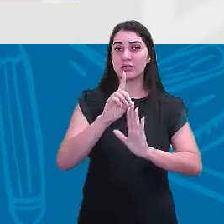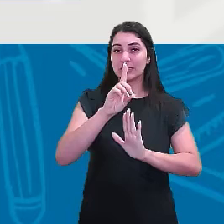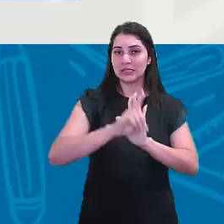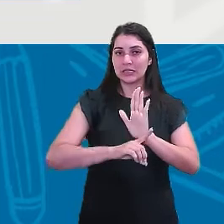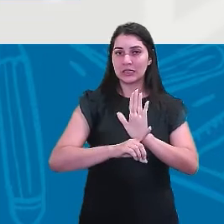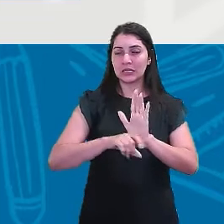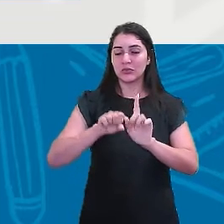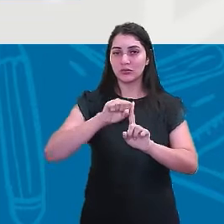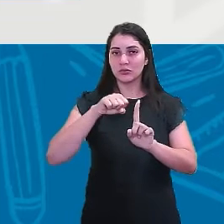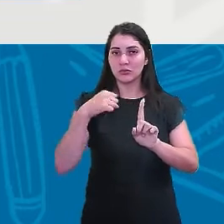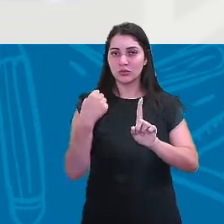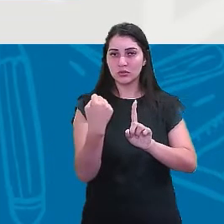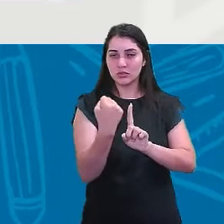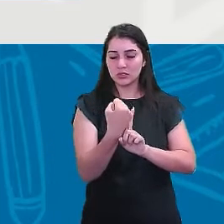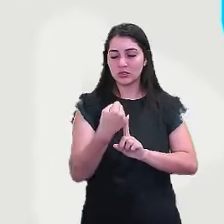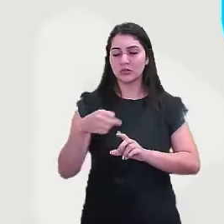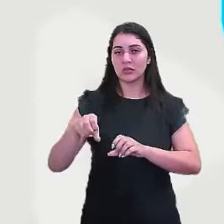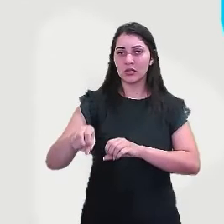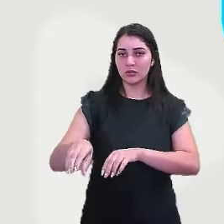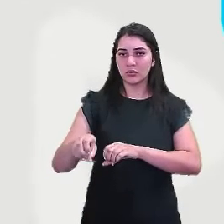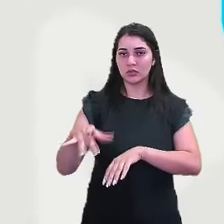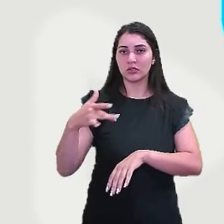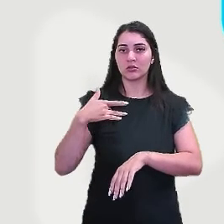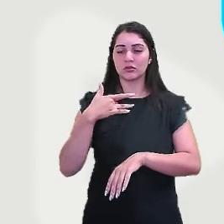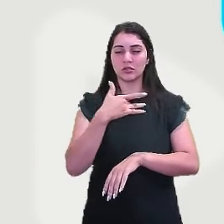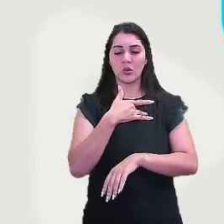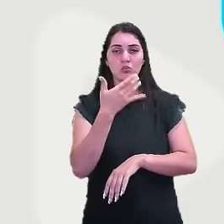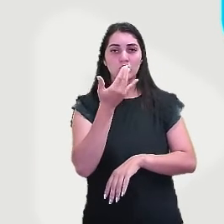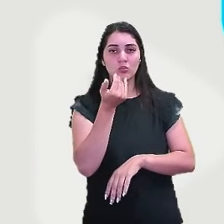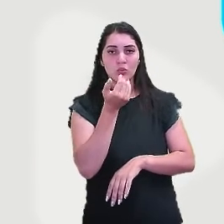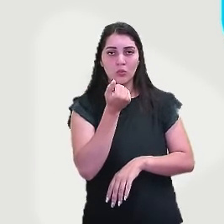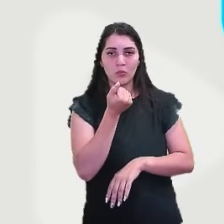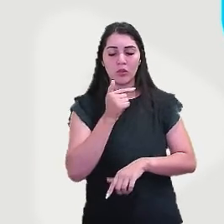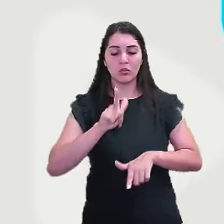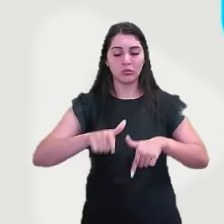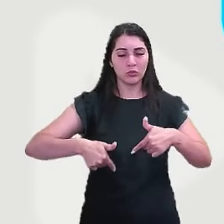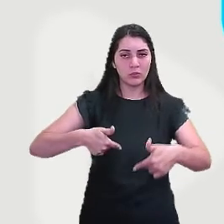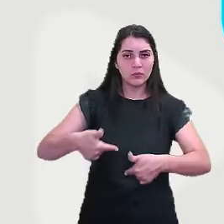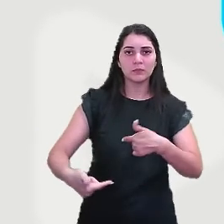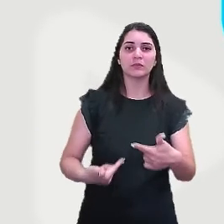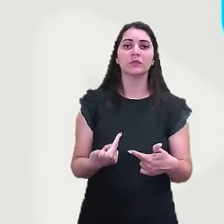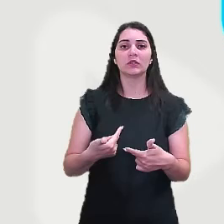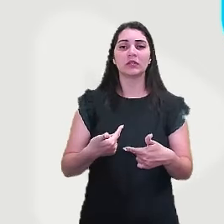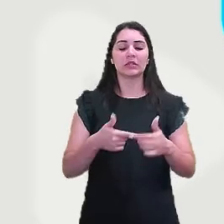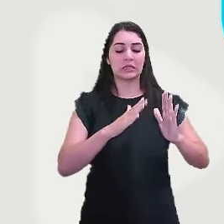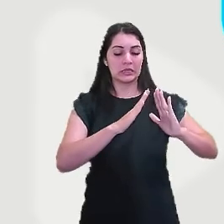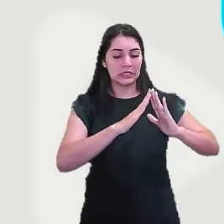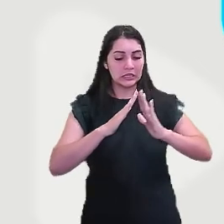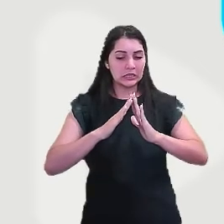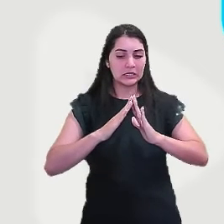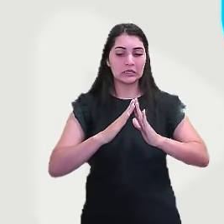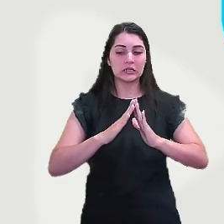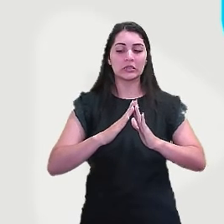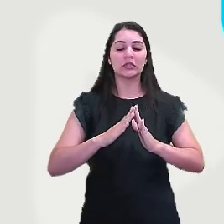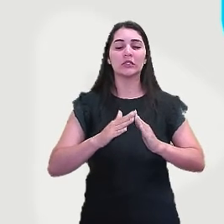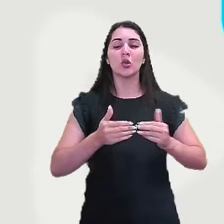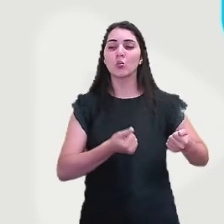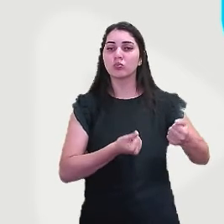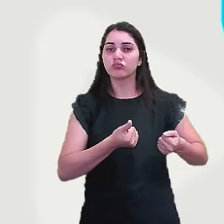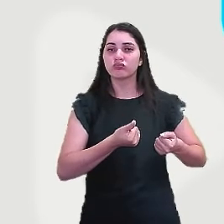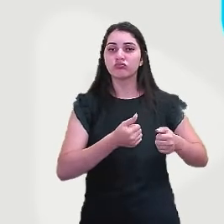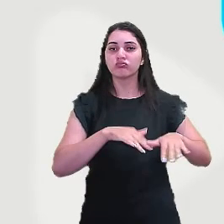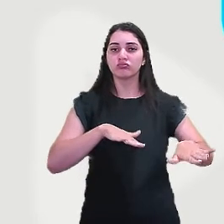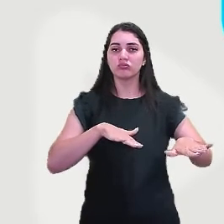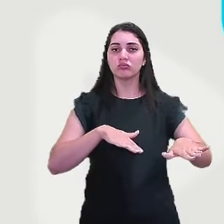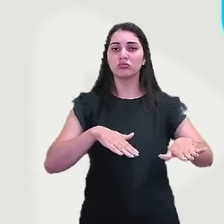a educação, a saúde, a alimentação, o trabalho, a moradia, o transporte,